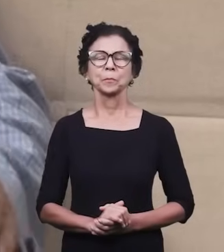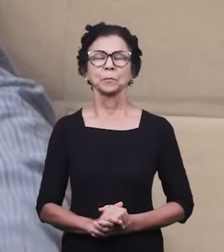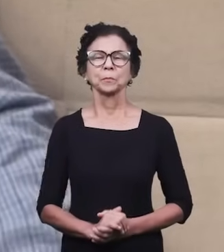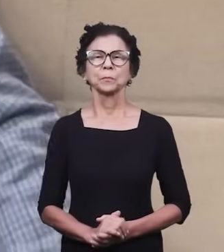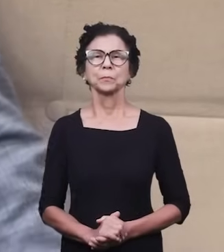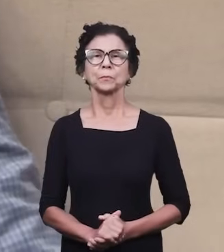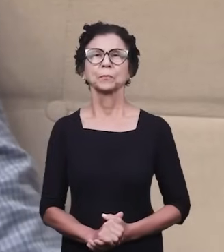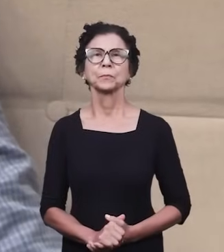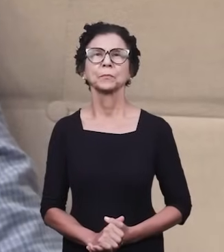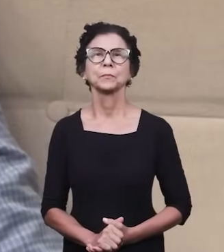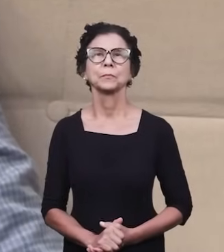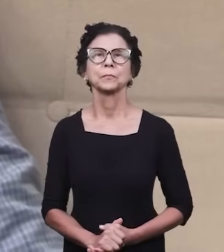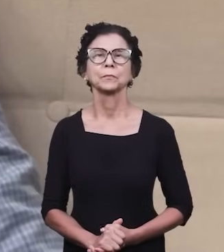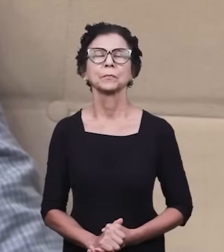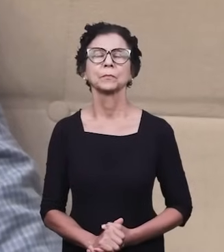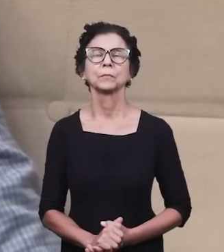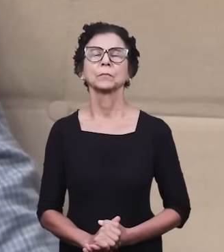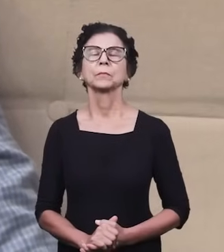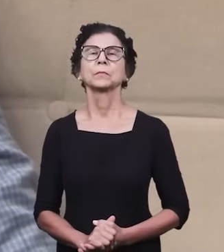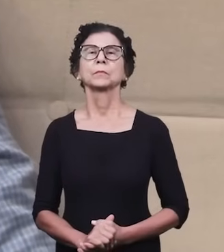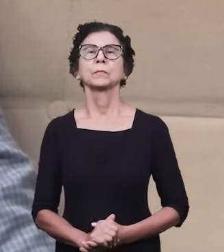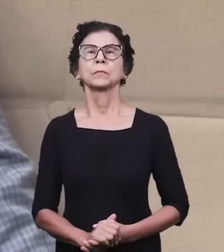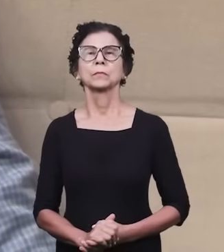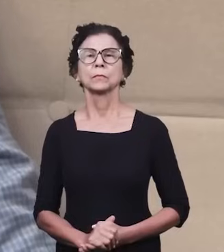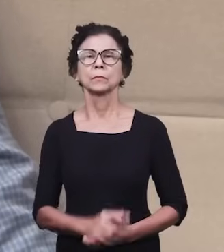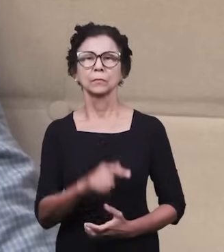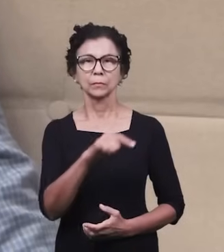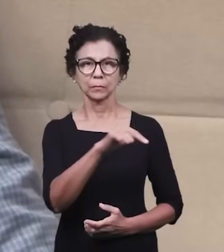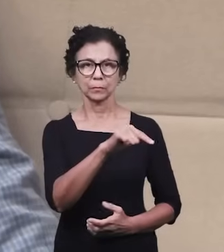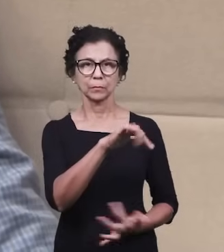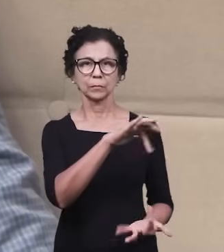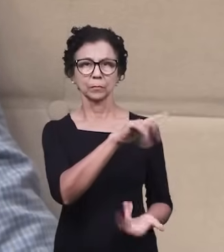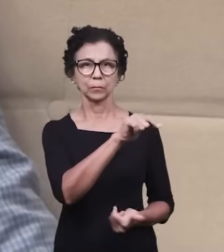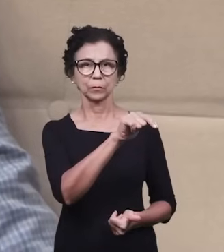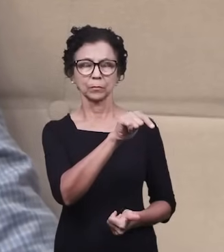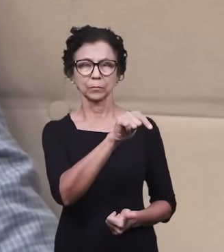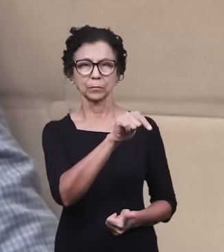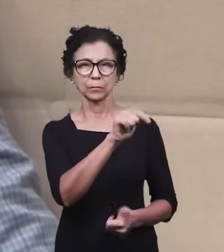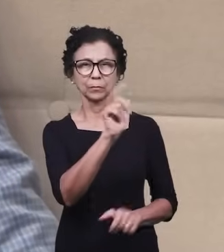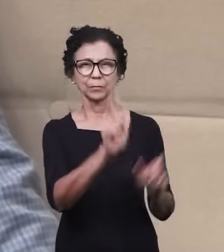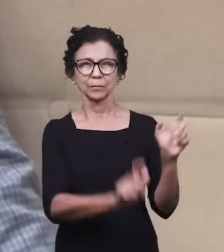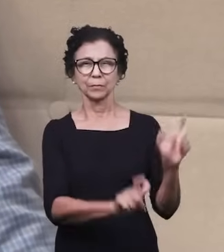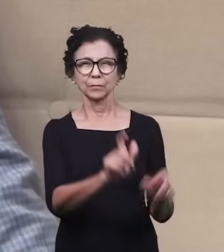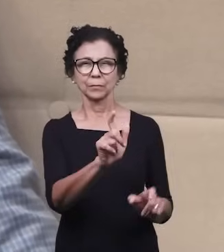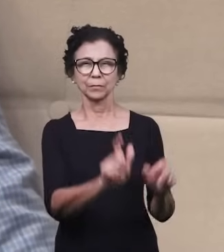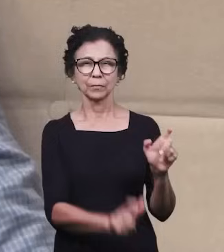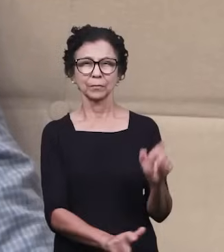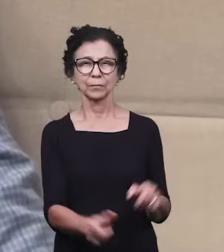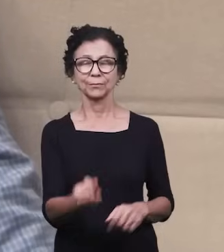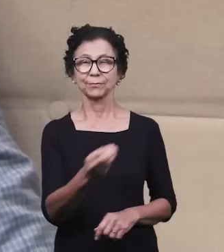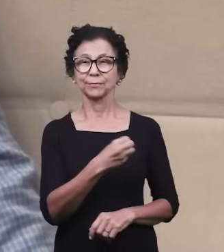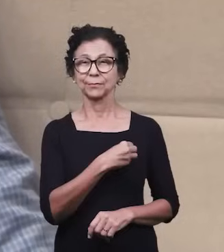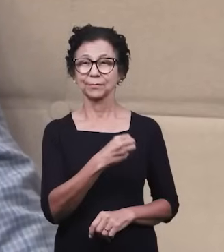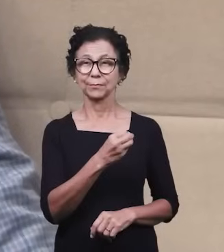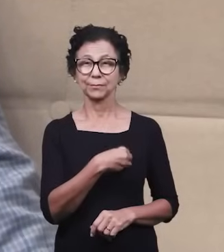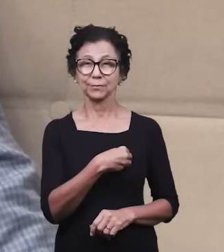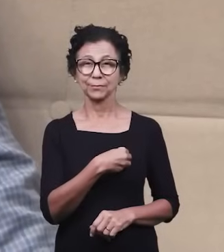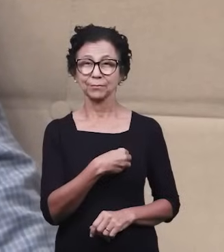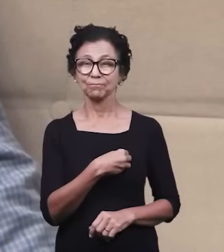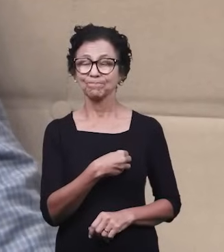Queridos, o mundo está em trevas. Não tem